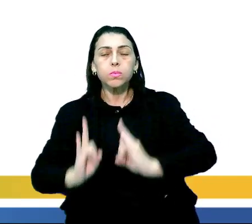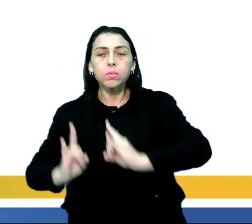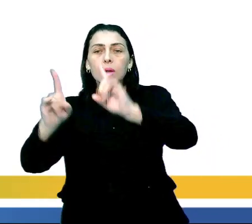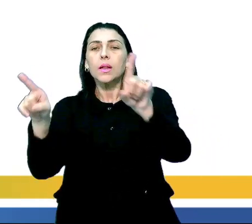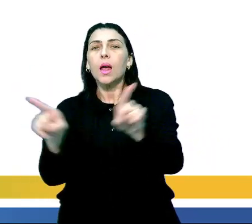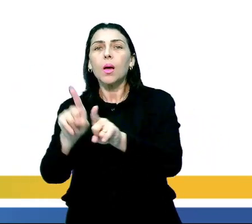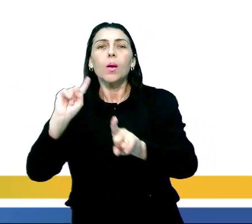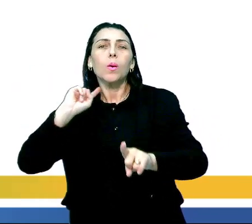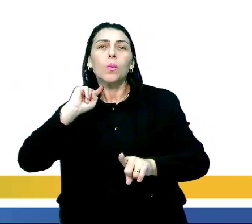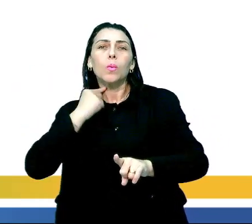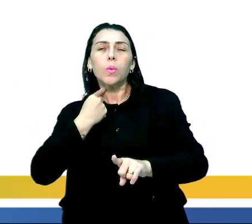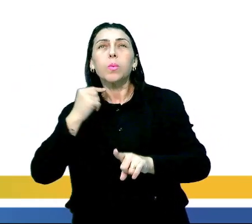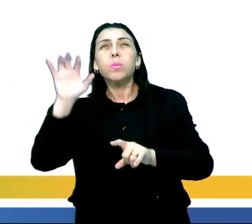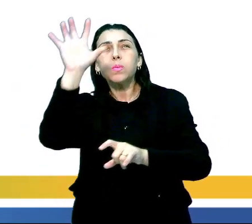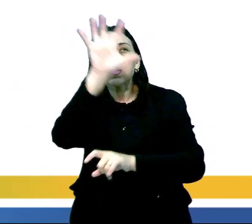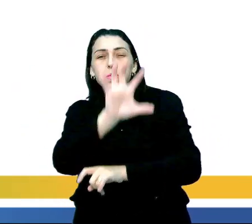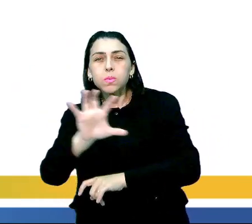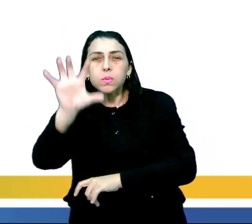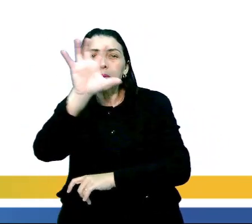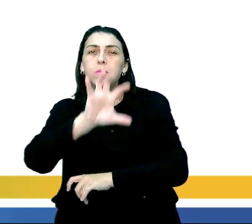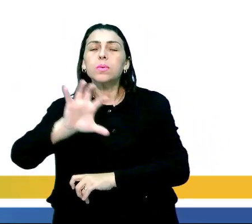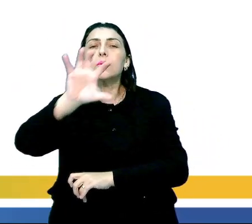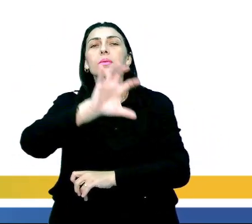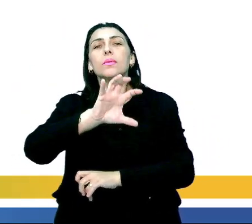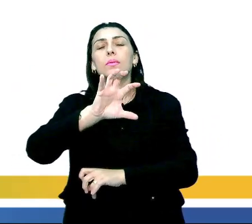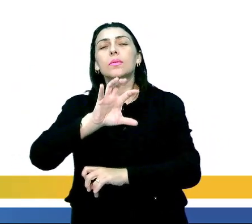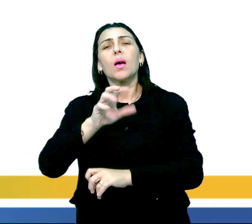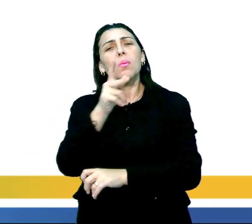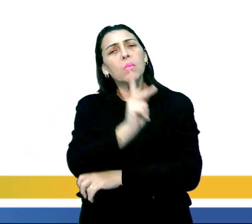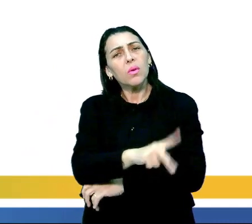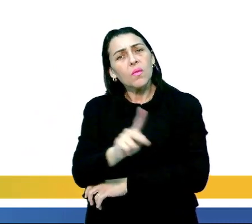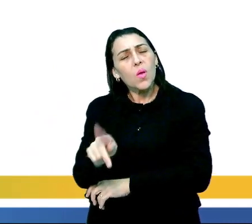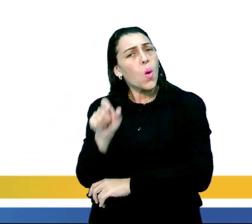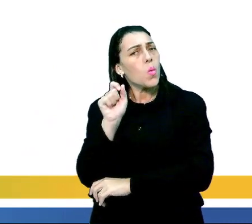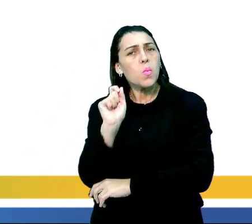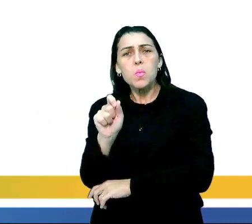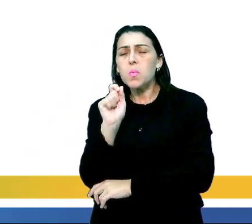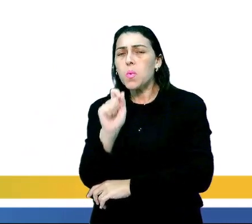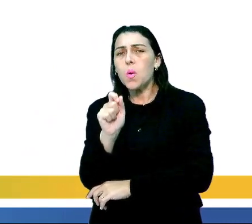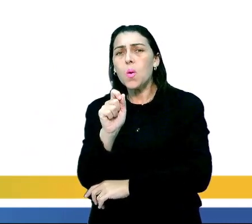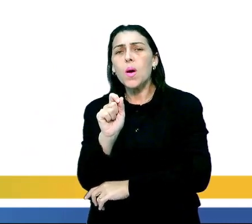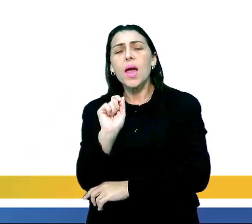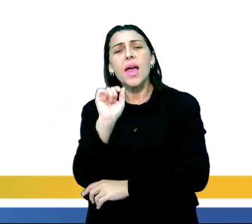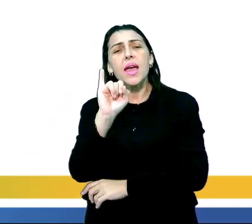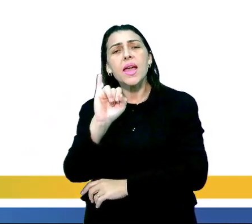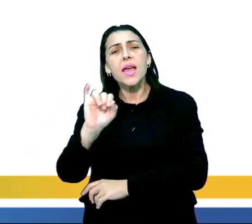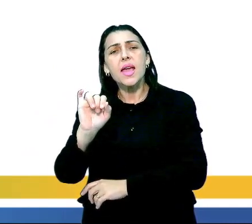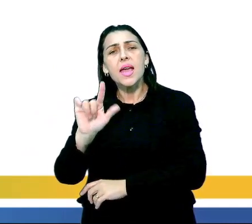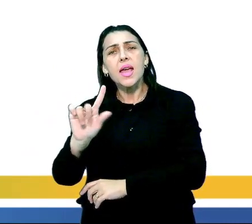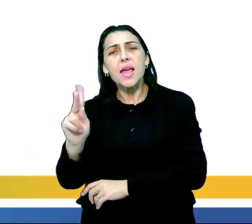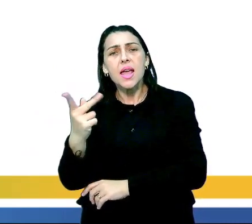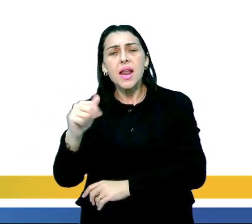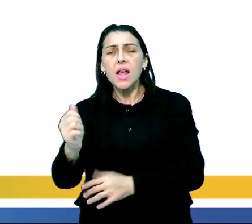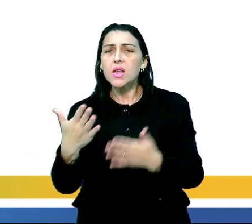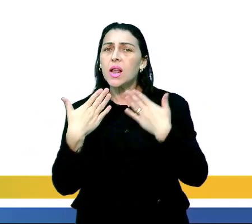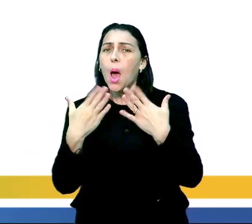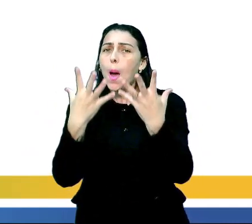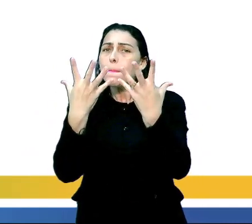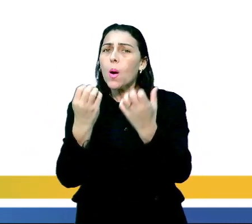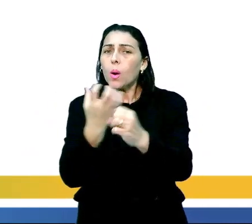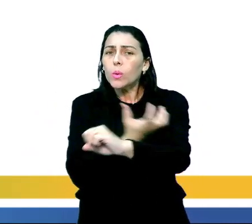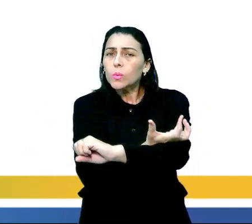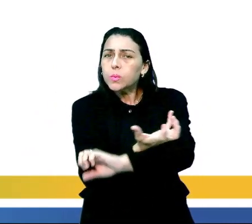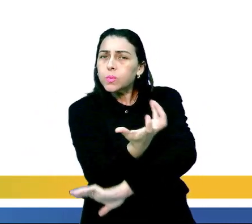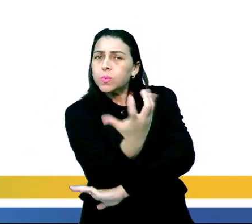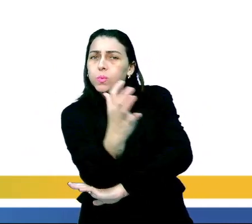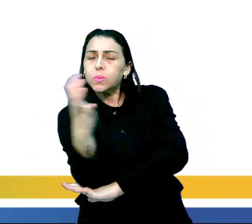devido à poluição atmosférica. Então, professora, o que seria as ilhas de calor em resumo? A pouca vegetação